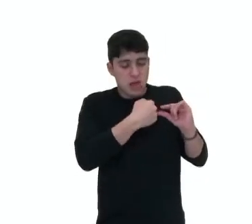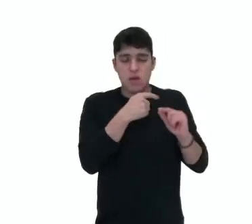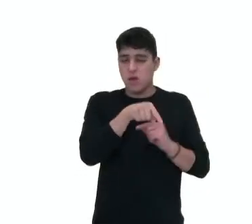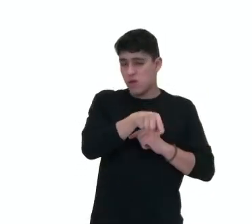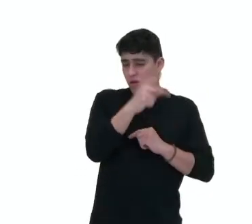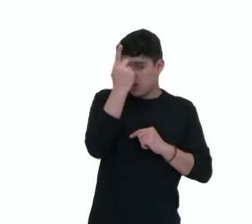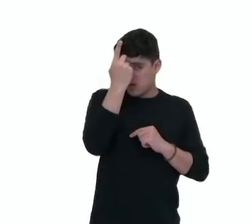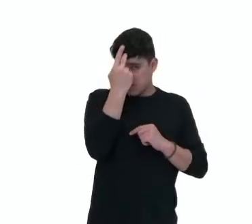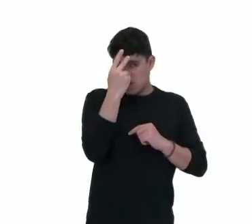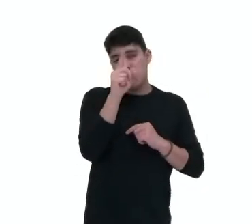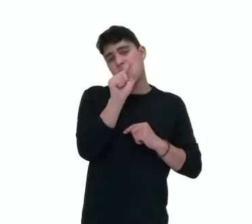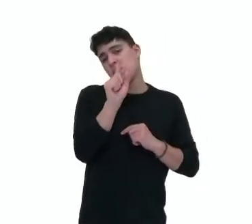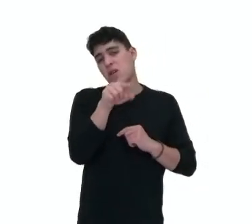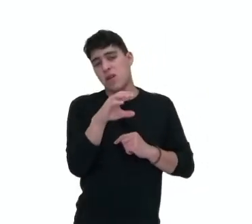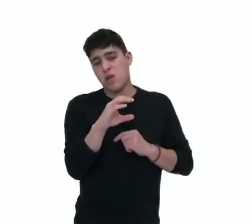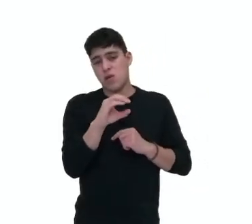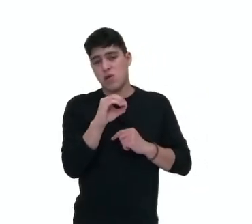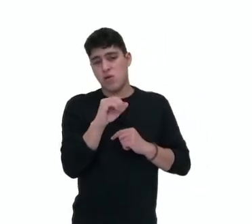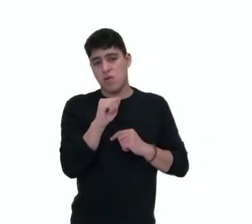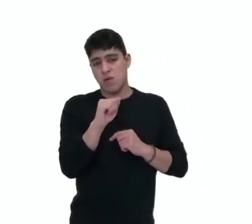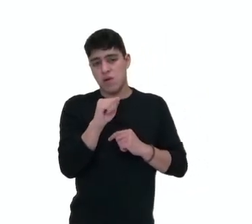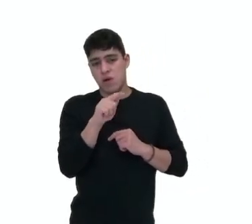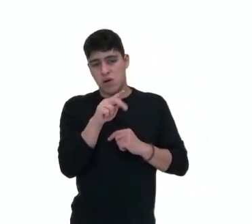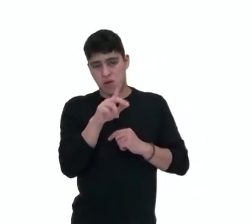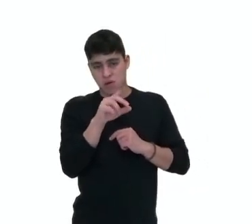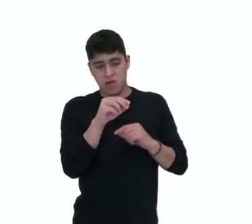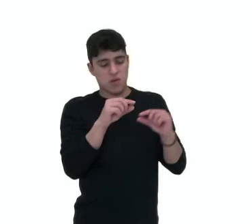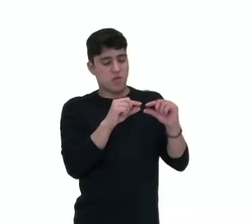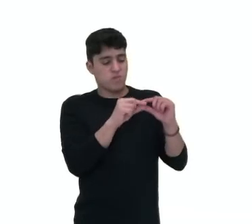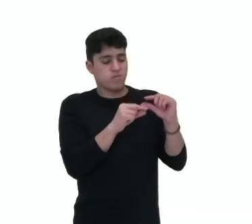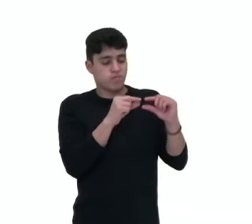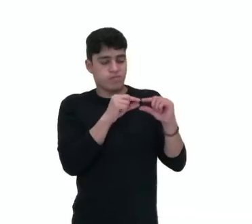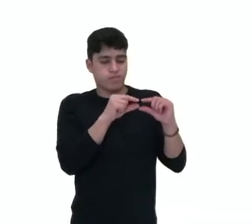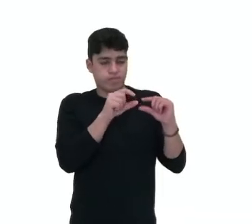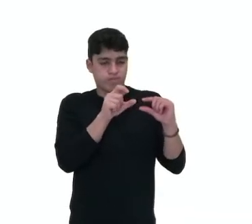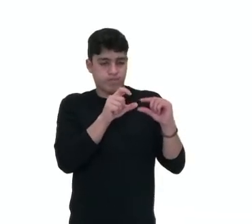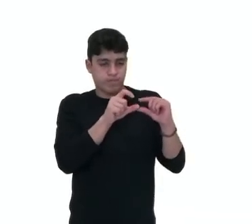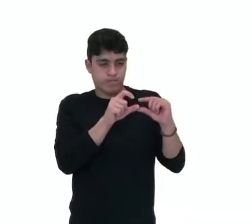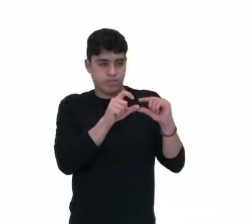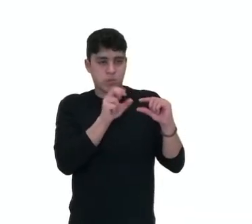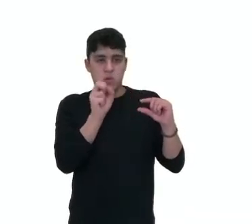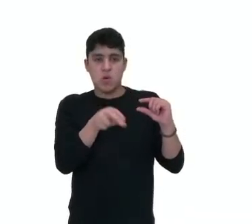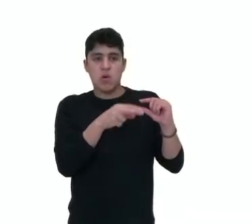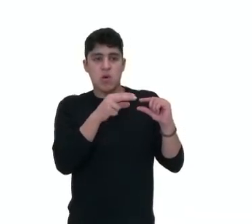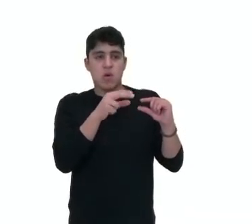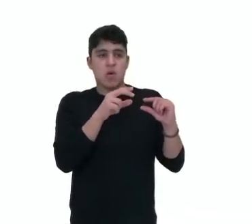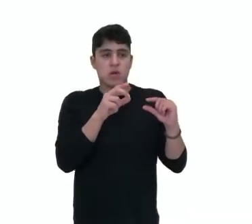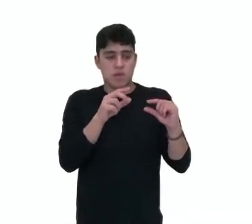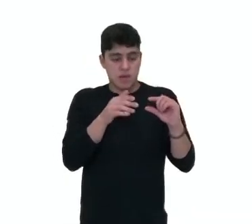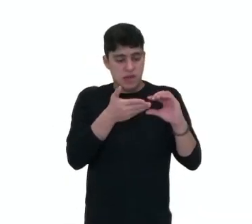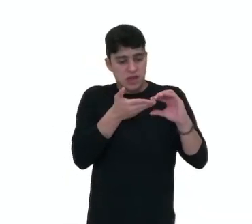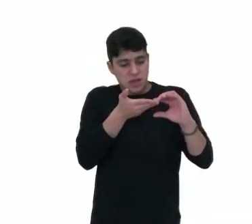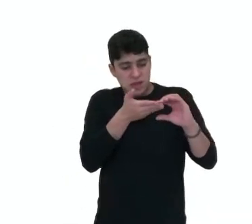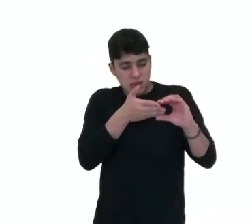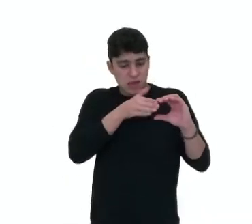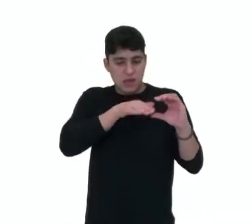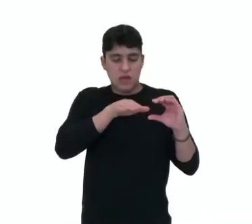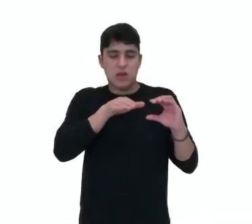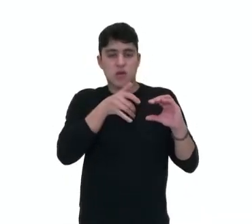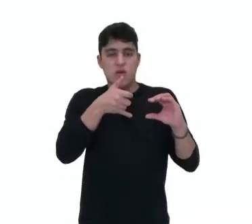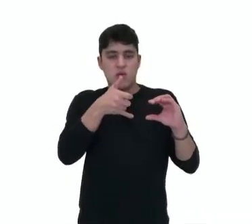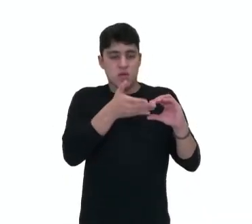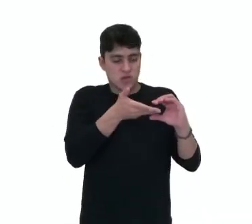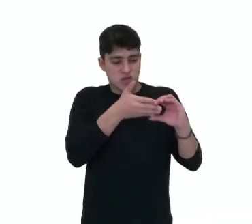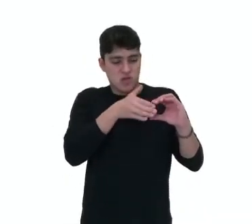de coágulos de sangue ou uma placa aterosclerótica. Lembra aquela placa de